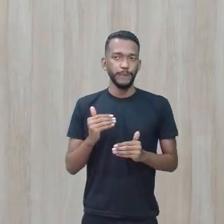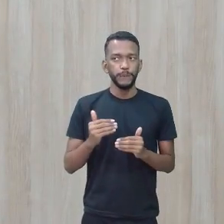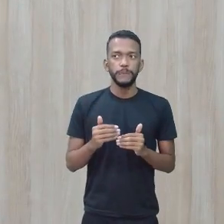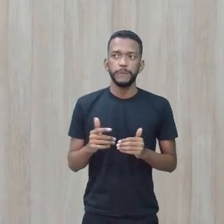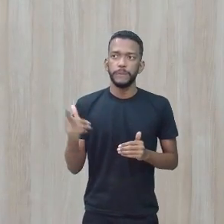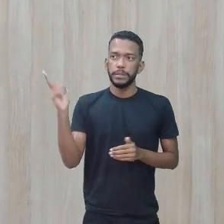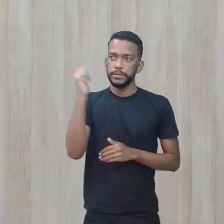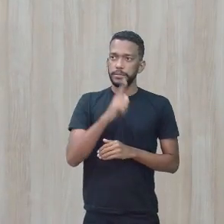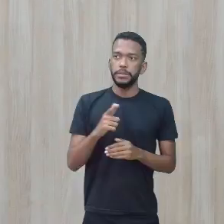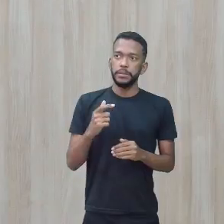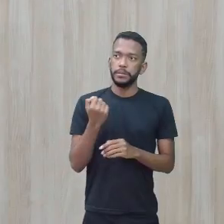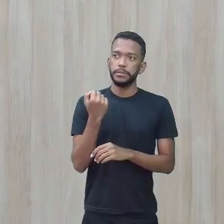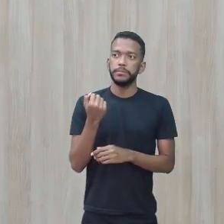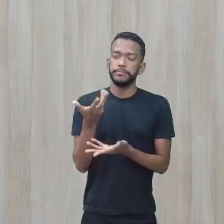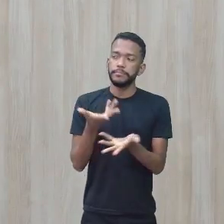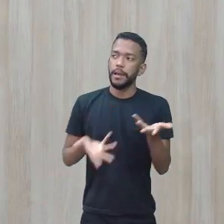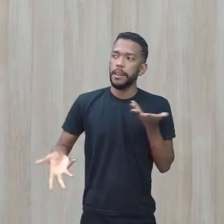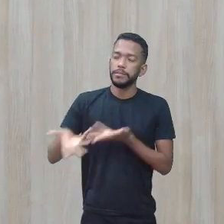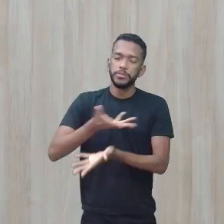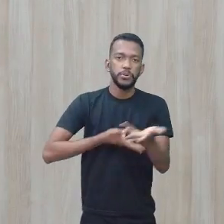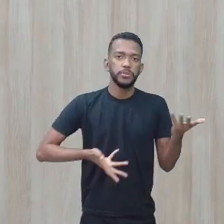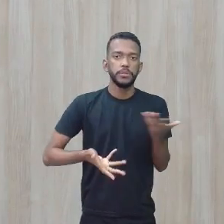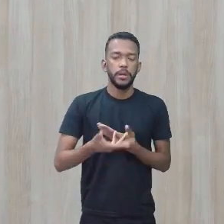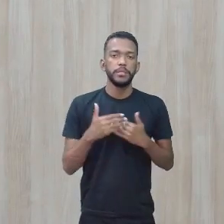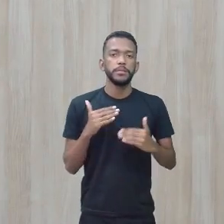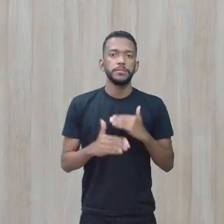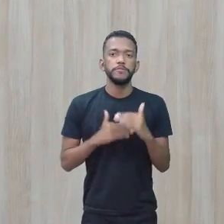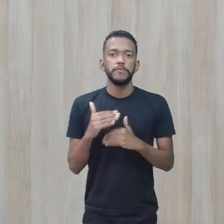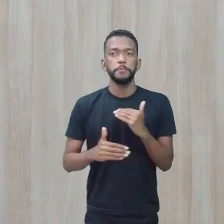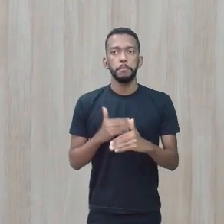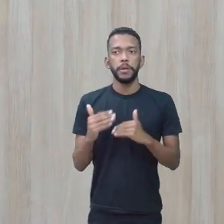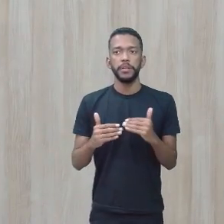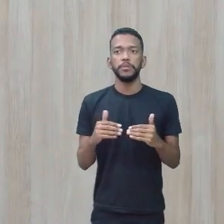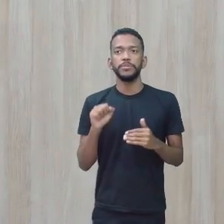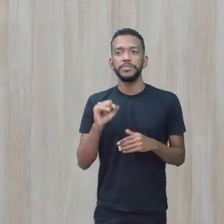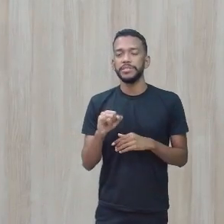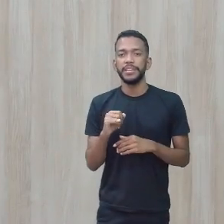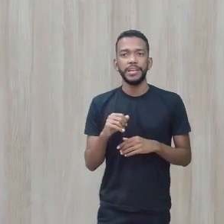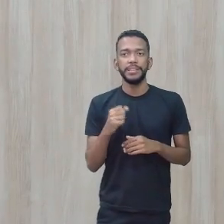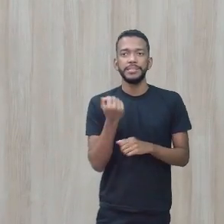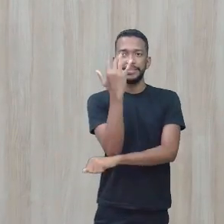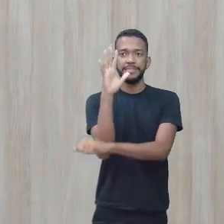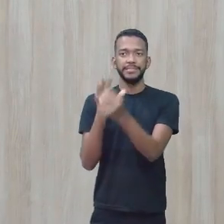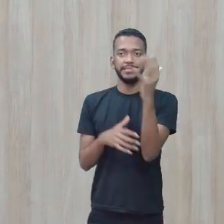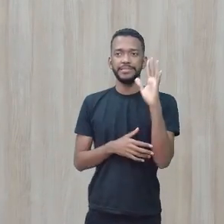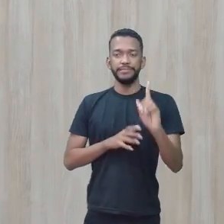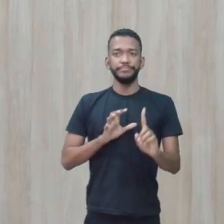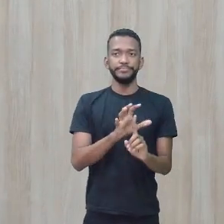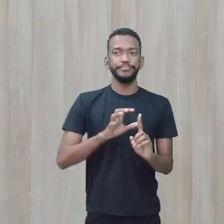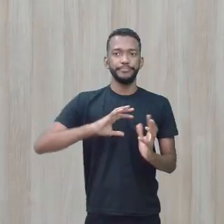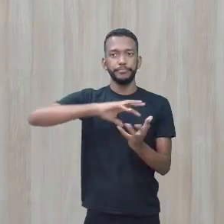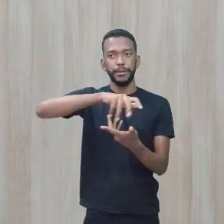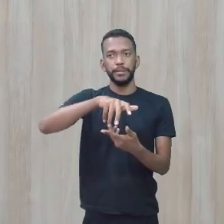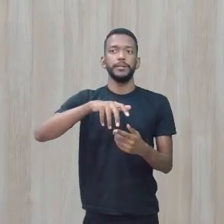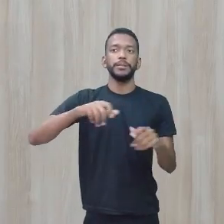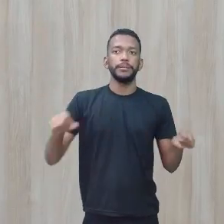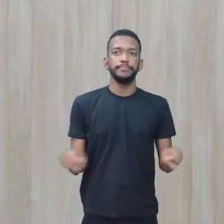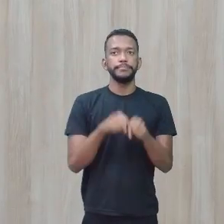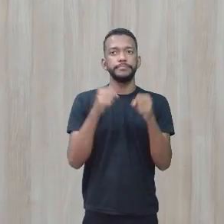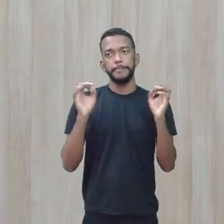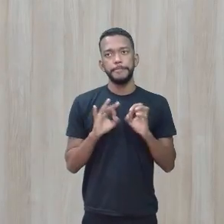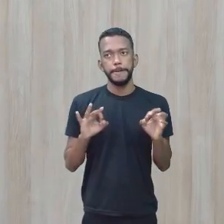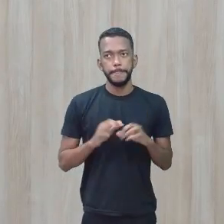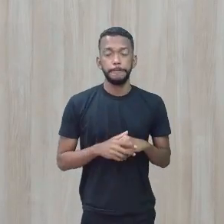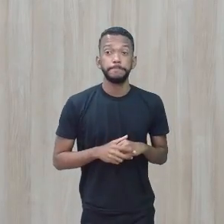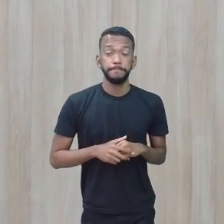poder relacionar todos esses desenvolvimentos sem afetar a nossa natureza, nosso planeta Terra. E